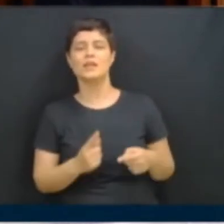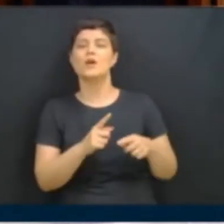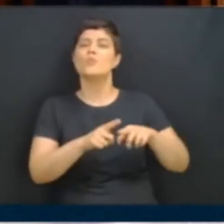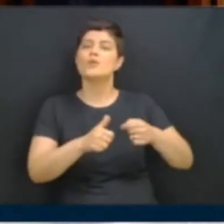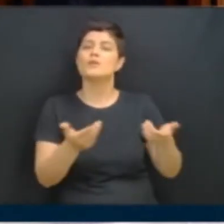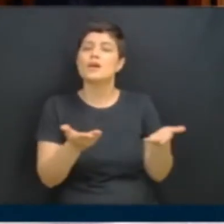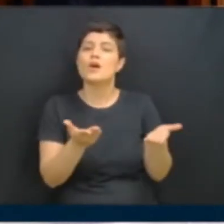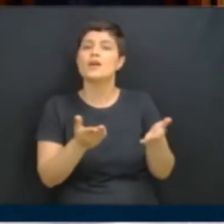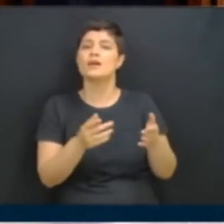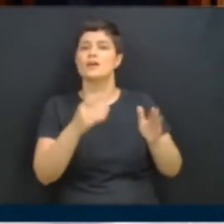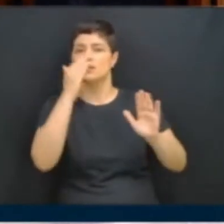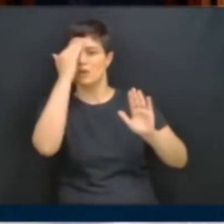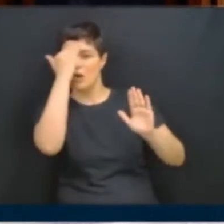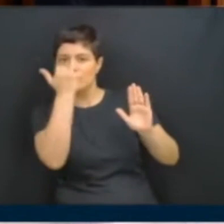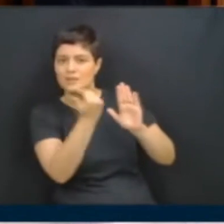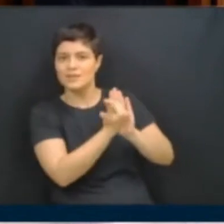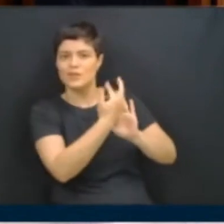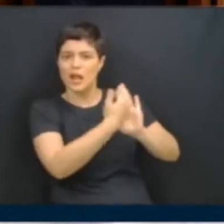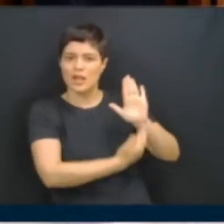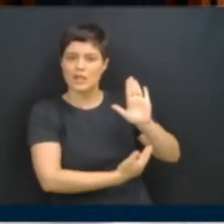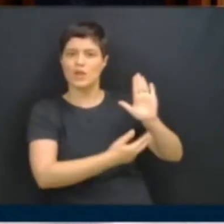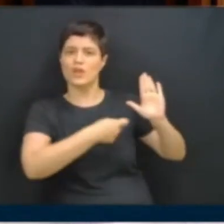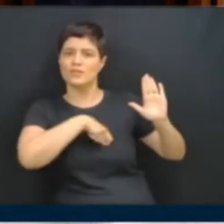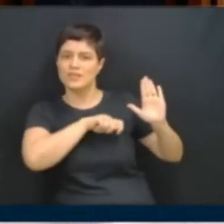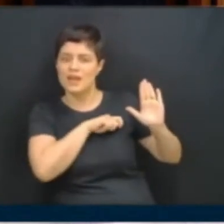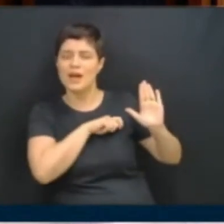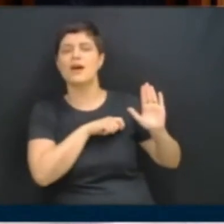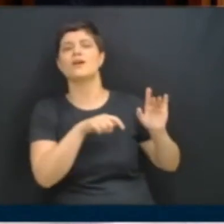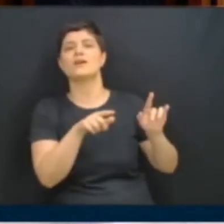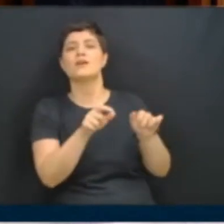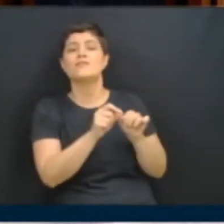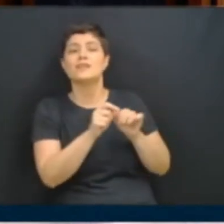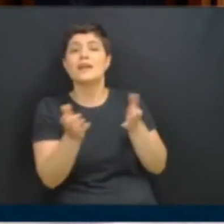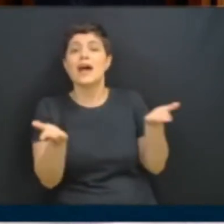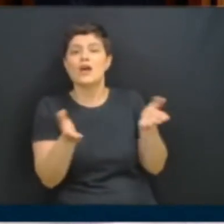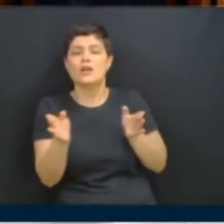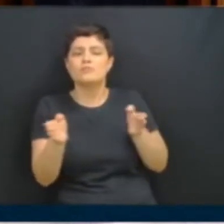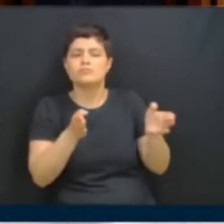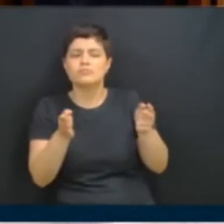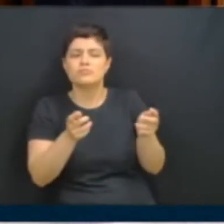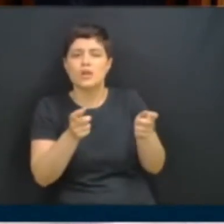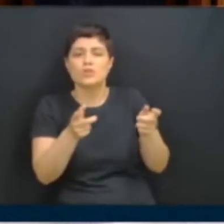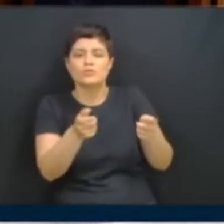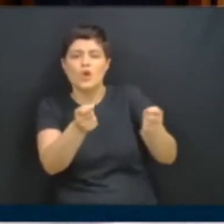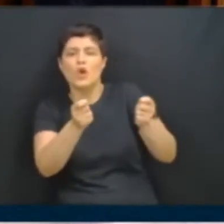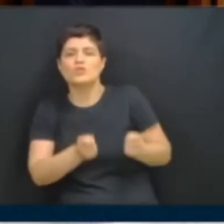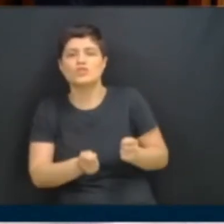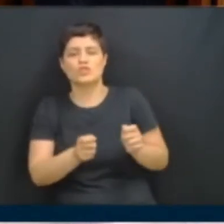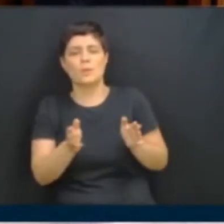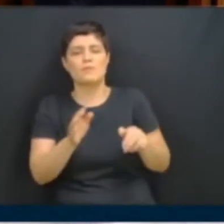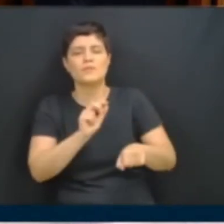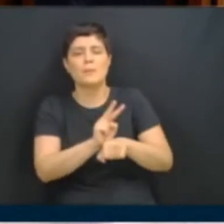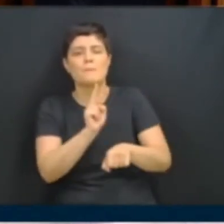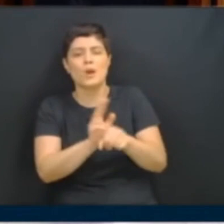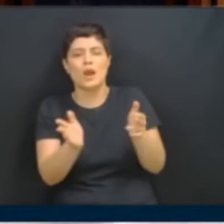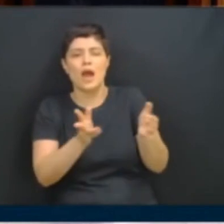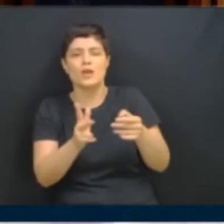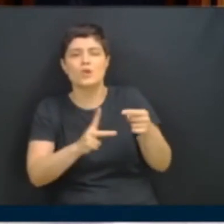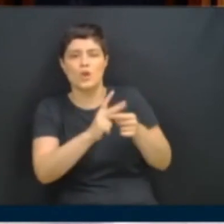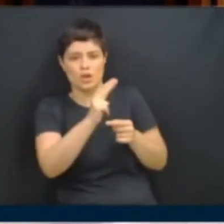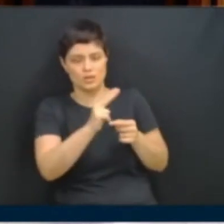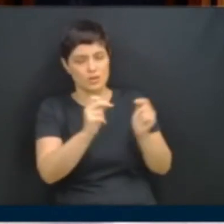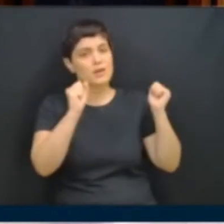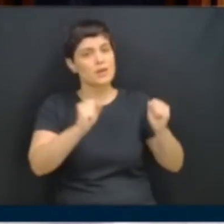contingenciou 1,5 bi. E isso pode que ainda no exercício final, próximo a dezembro, esse dinheiro nem